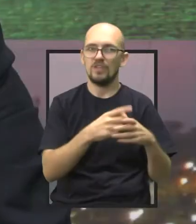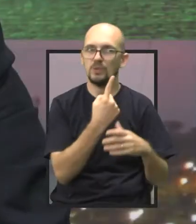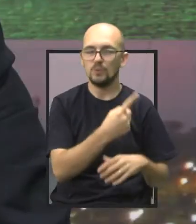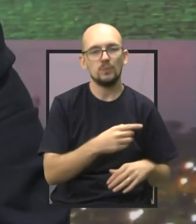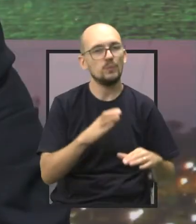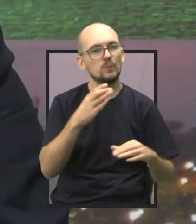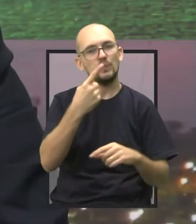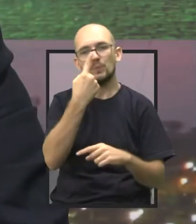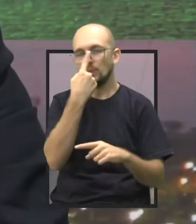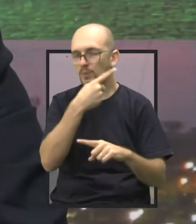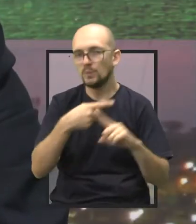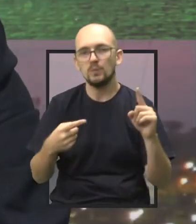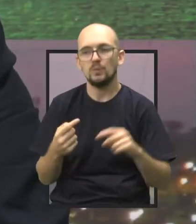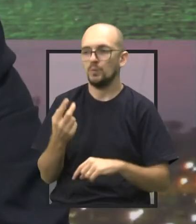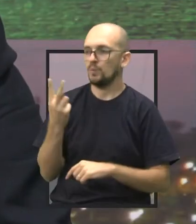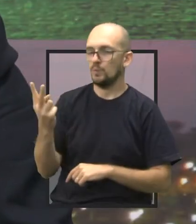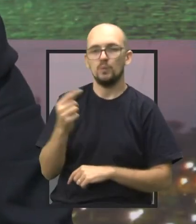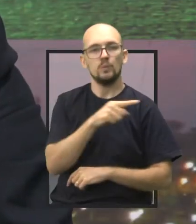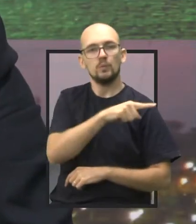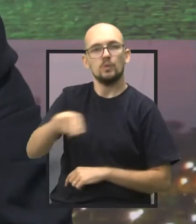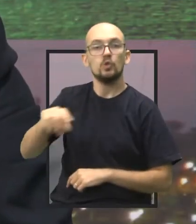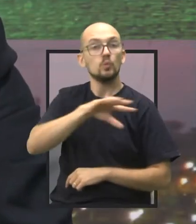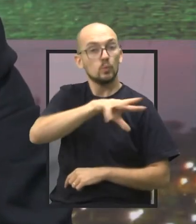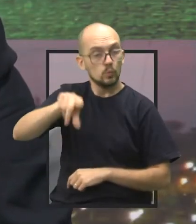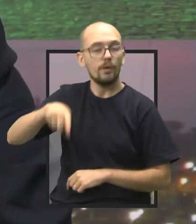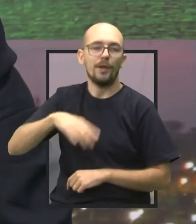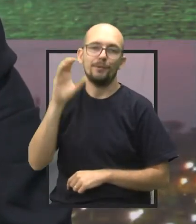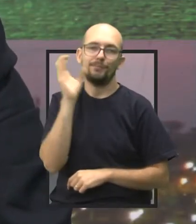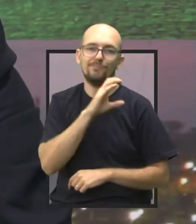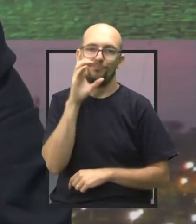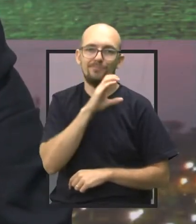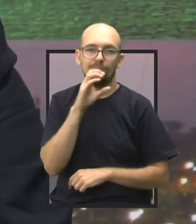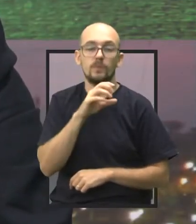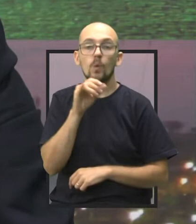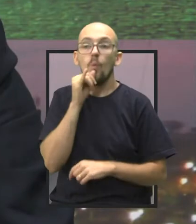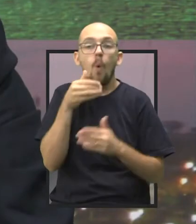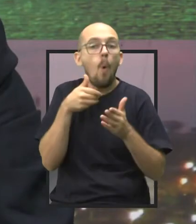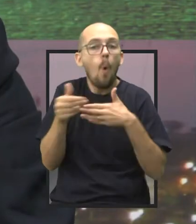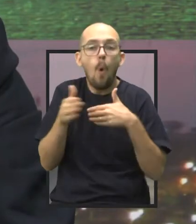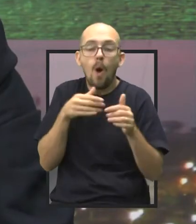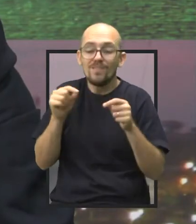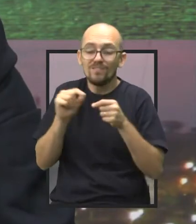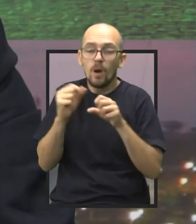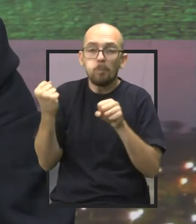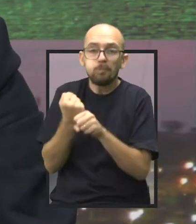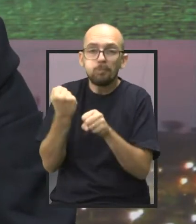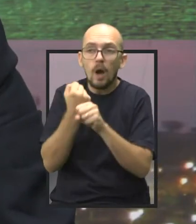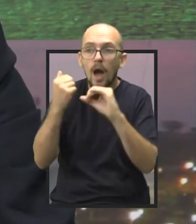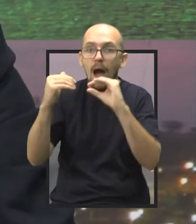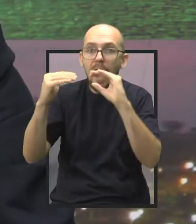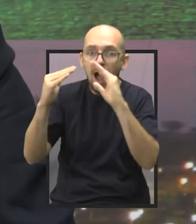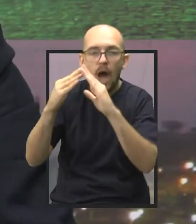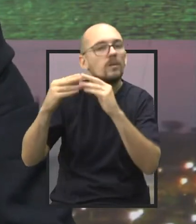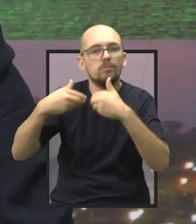faixa 1,5, eu tenho para faixa 2. O que a gente fizer de empreendimento em Jaú,